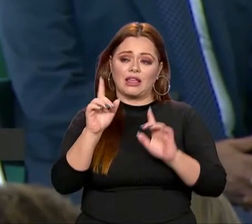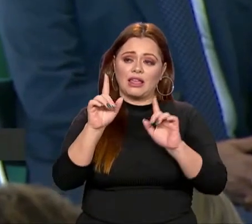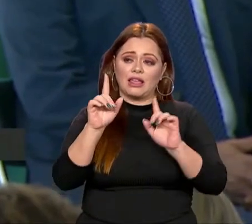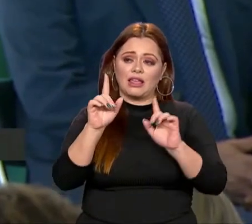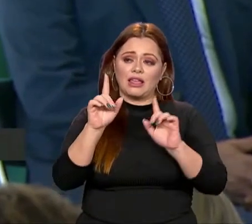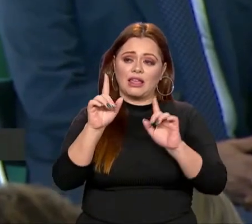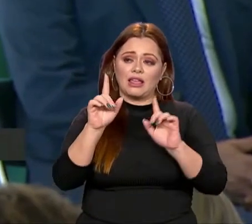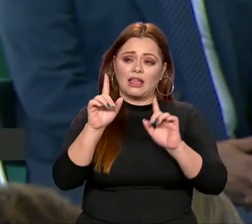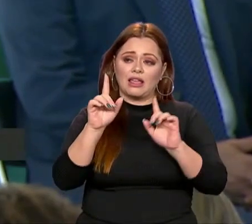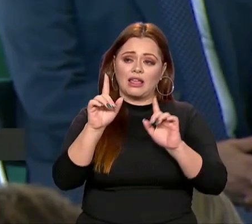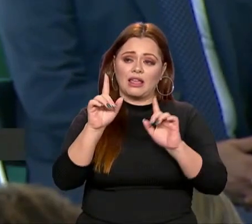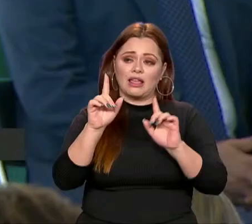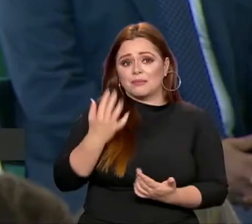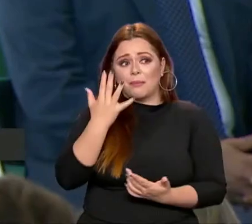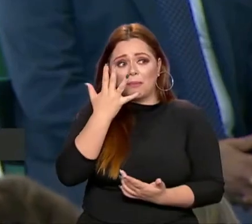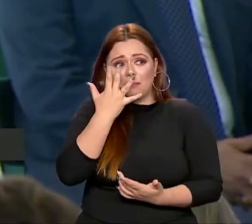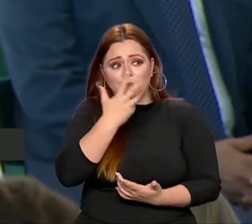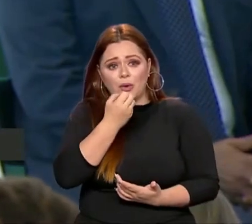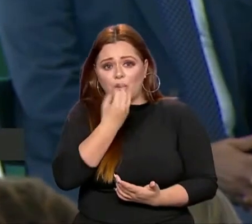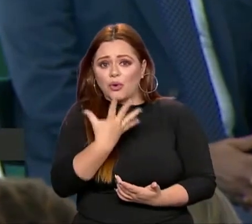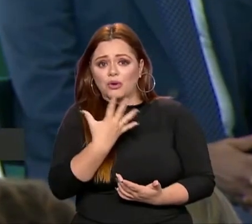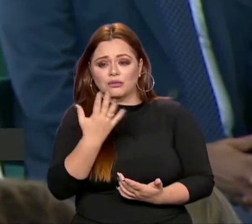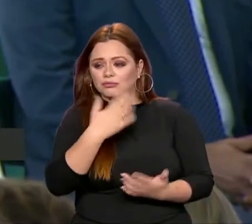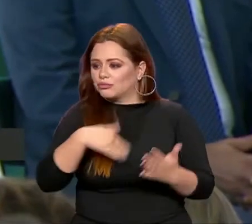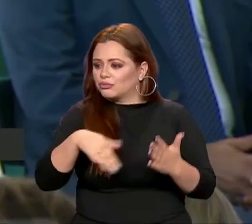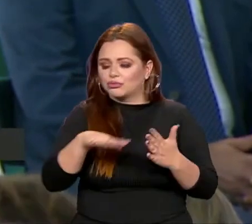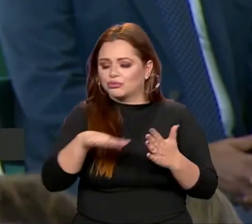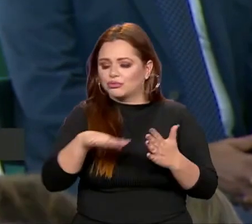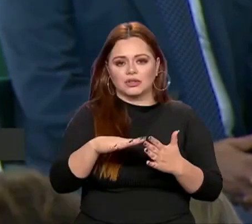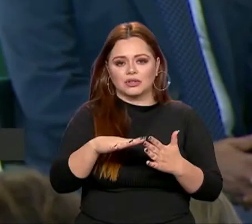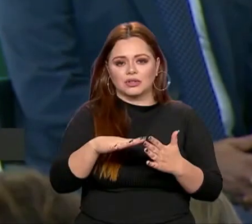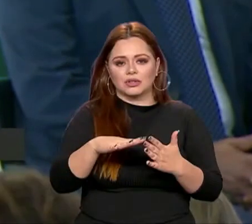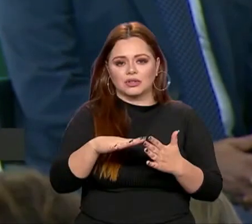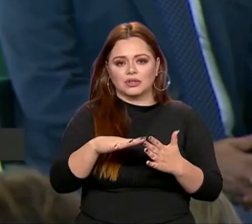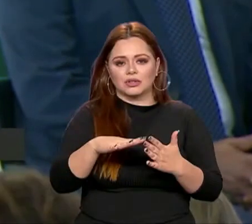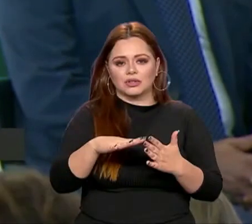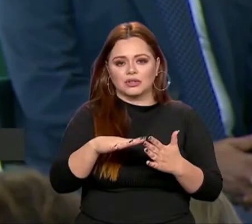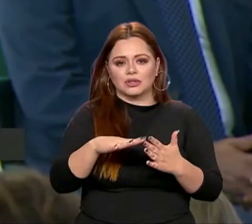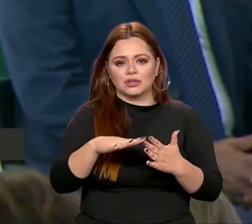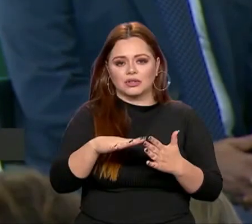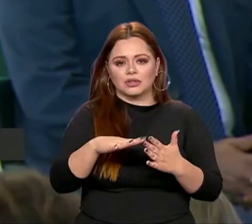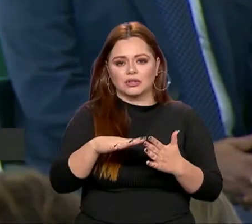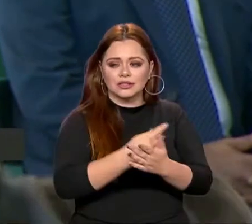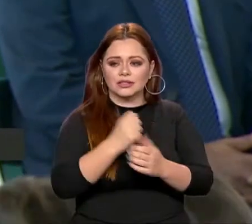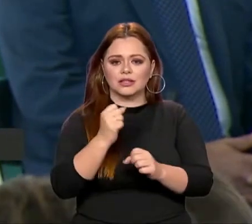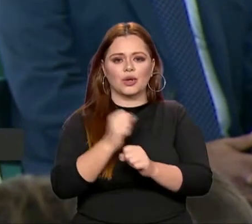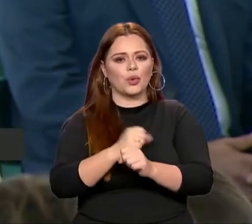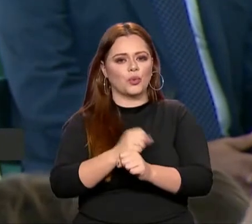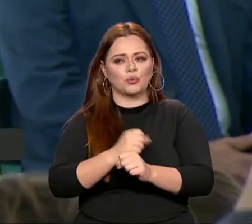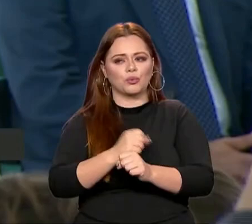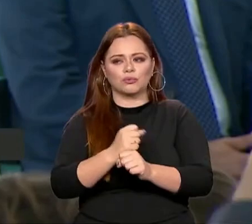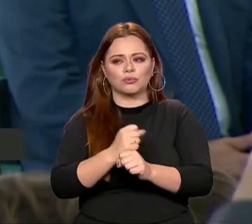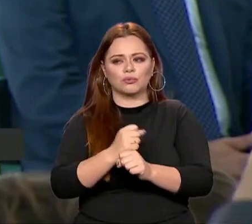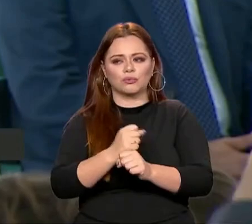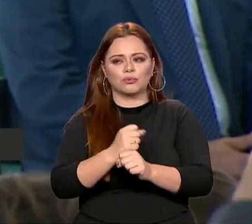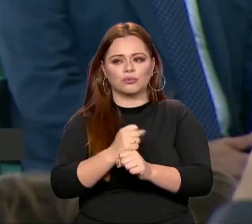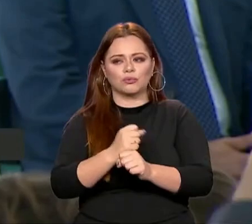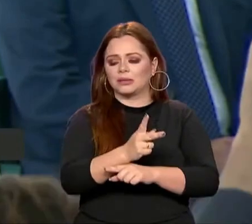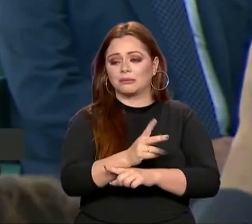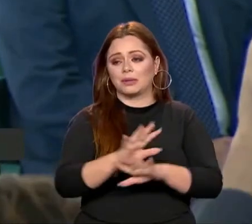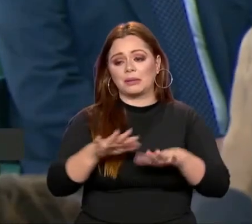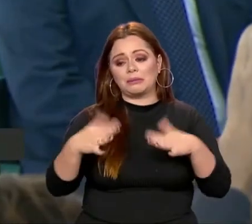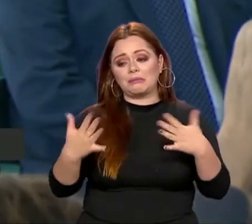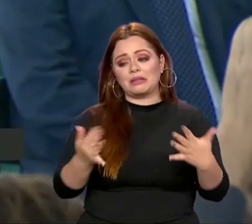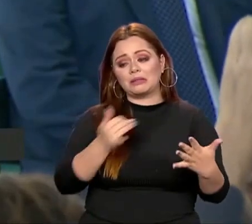tão visível para todos nós que deveria acontecer todo ano mas lamentavelmente